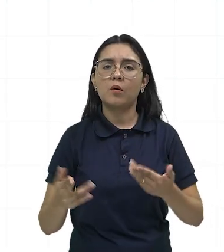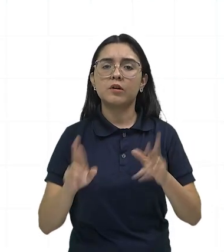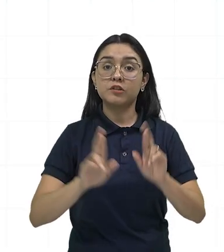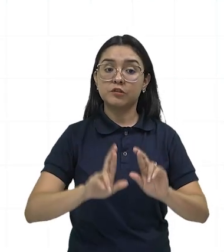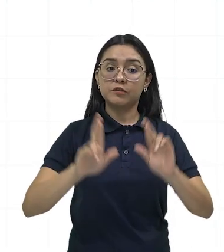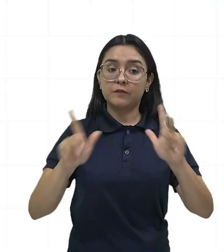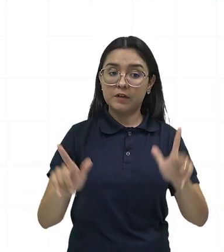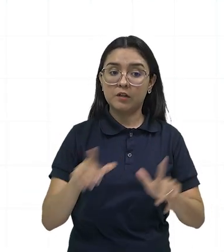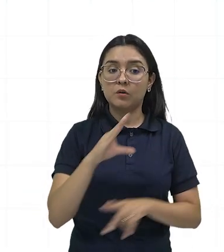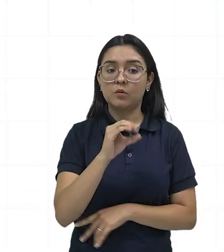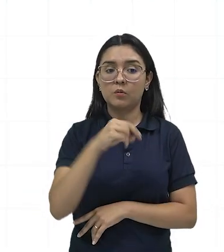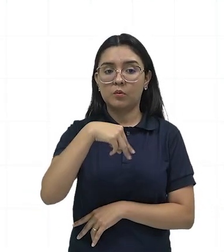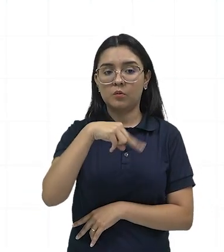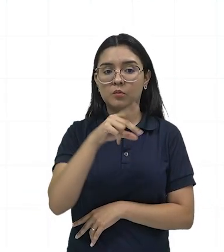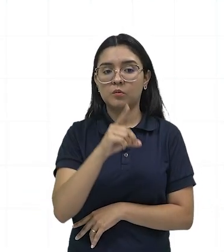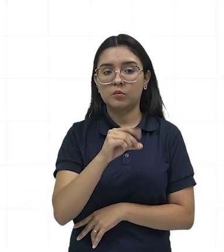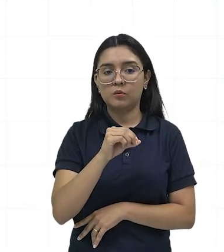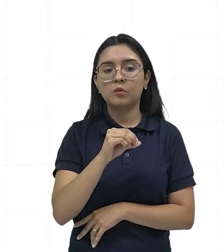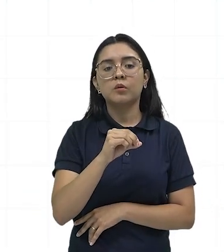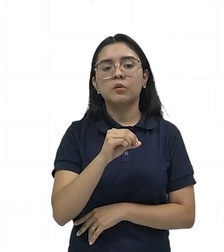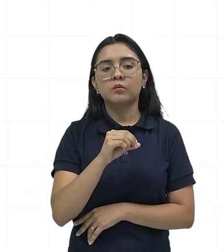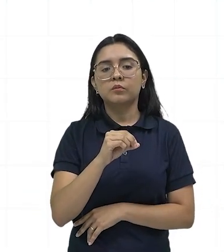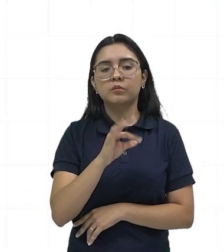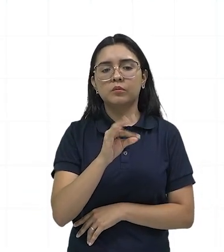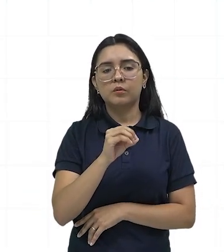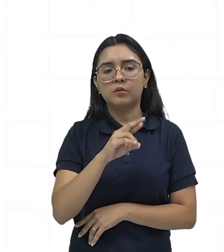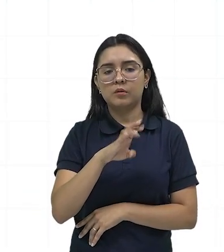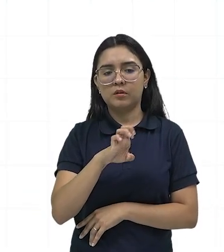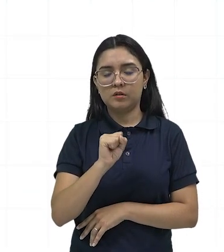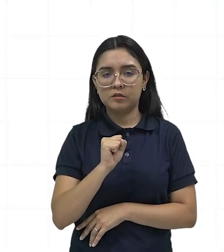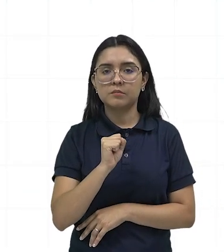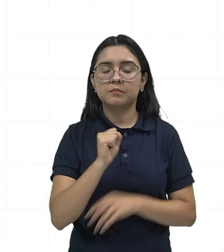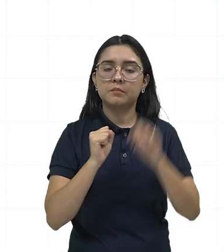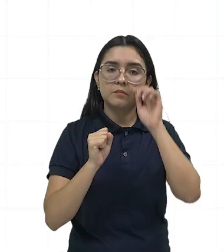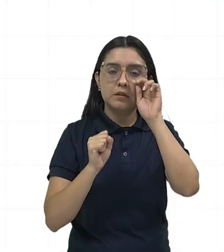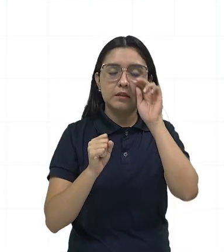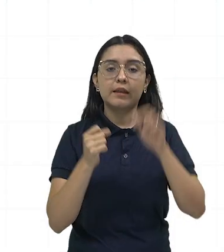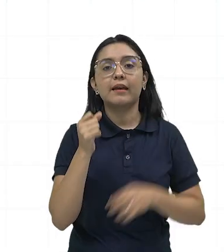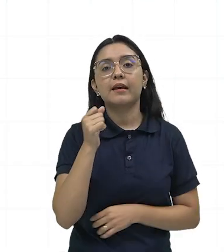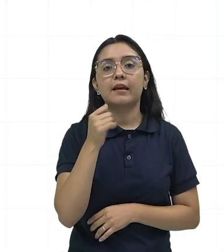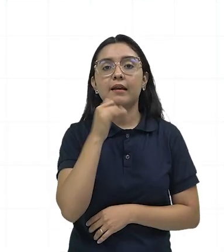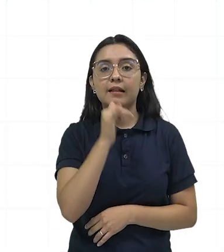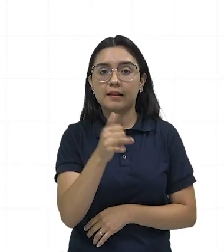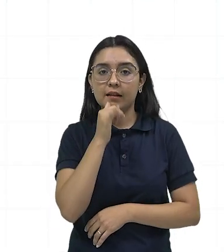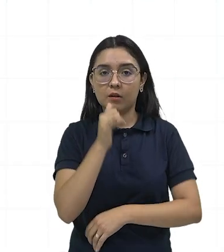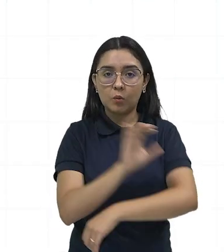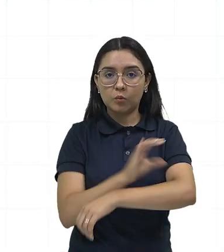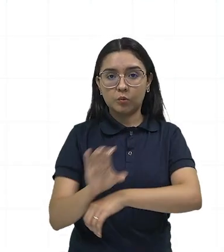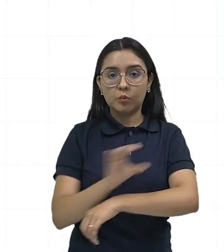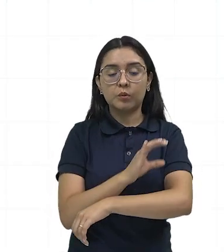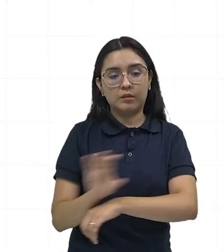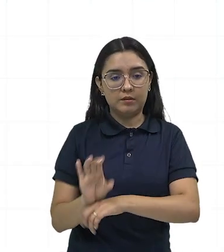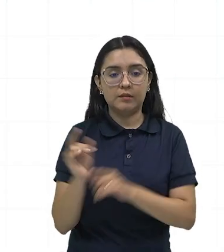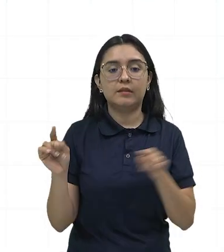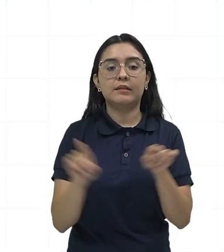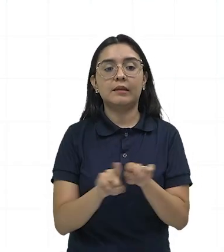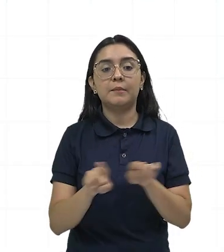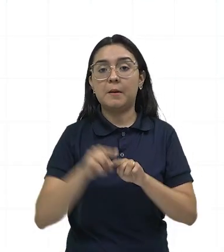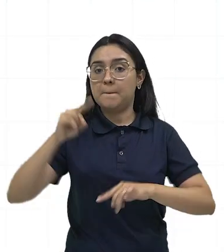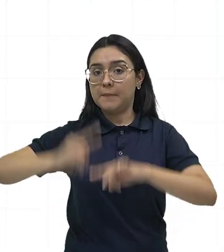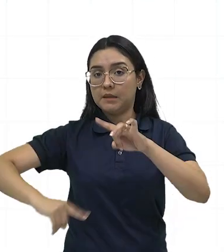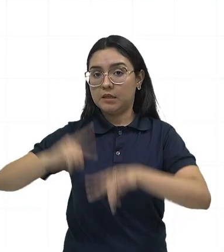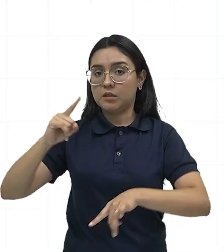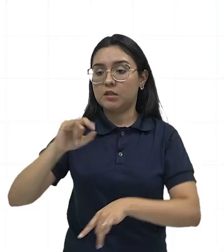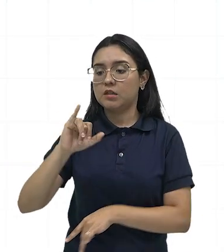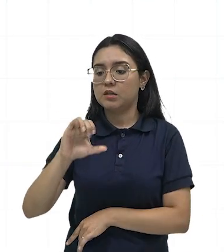entre condutores, né, entre os materiais que conduzem eletricidade e os materiais que isolam,